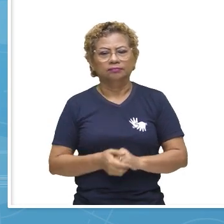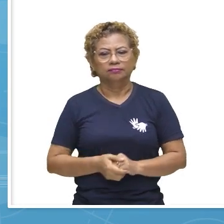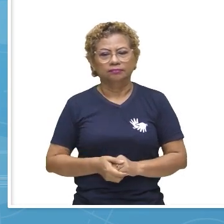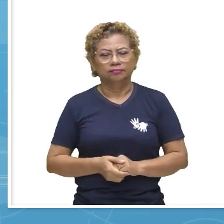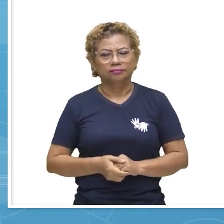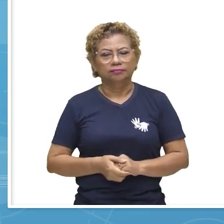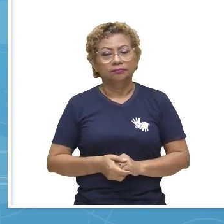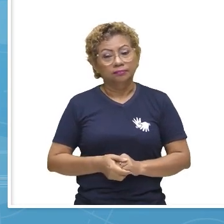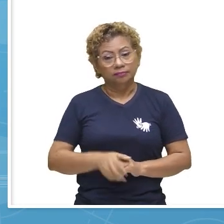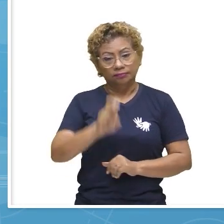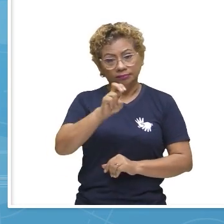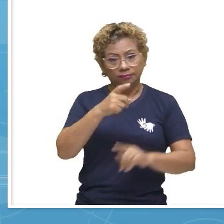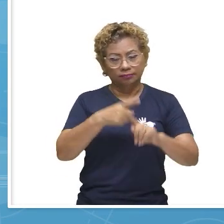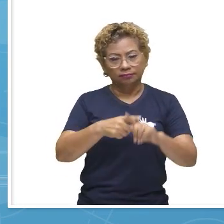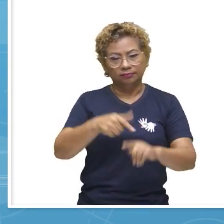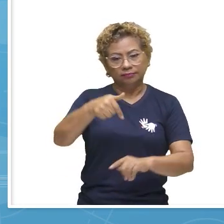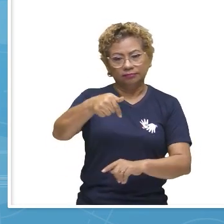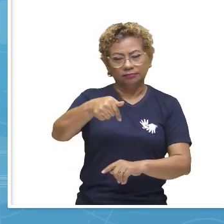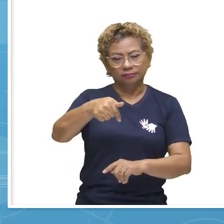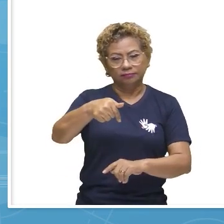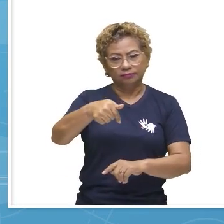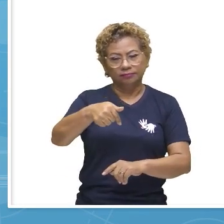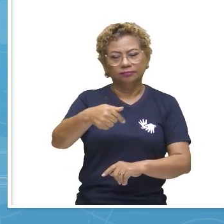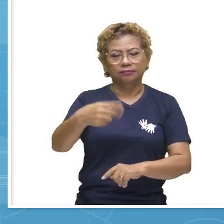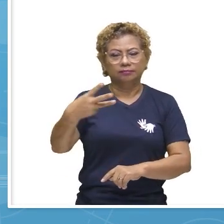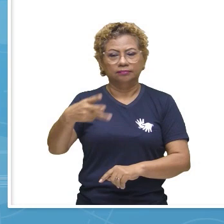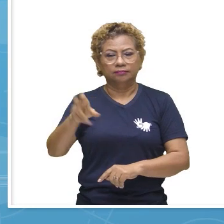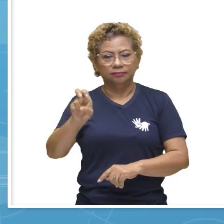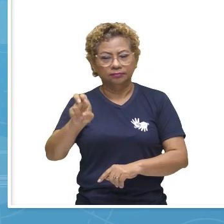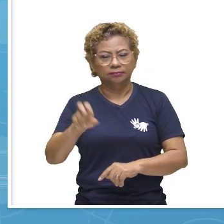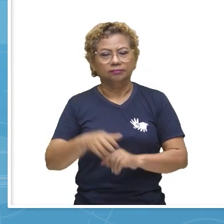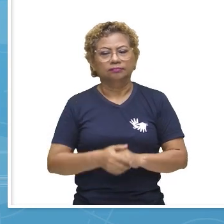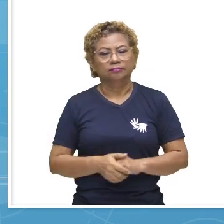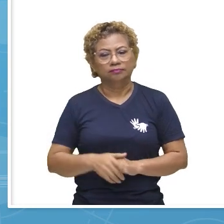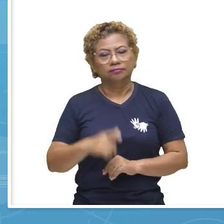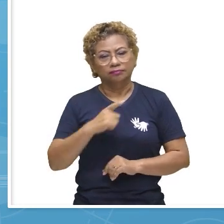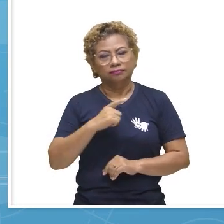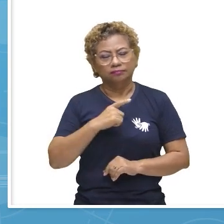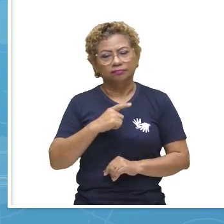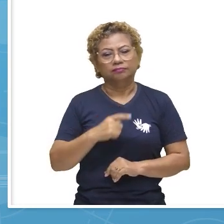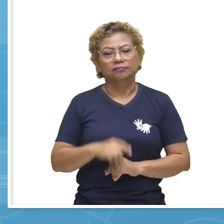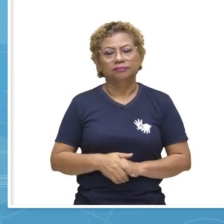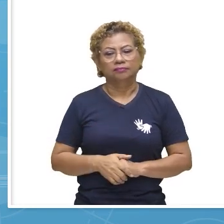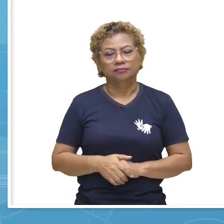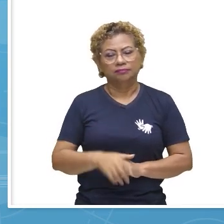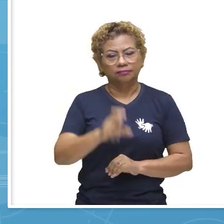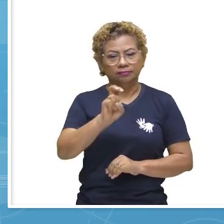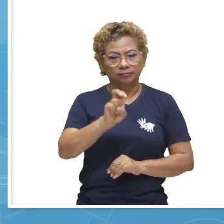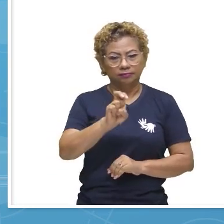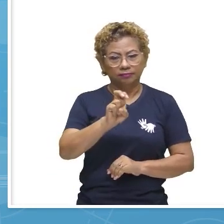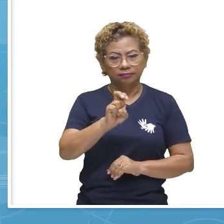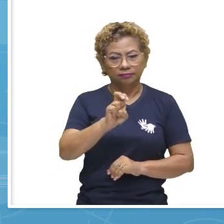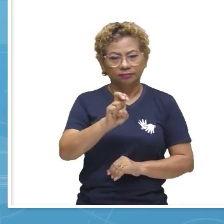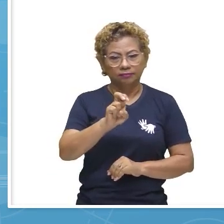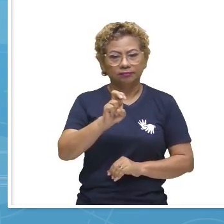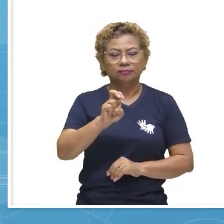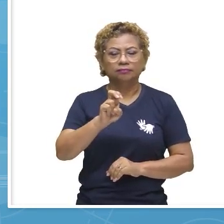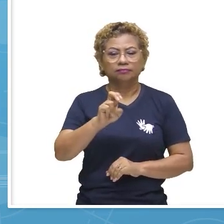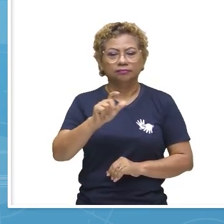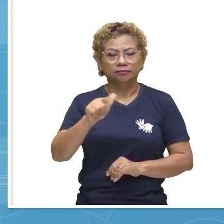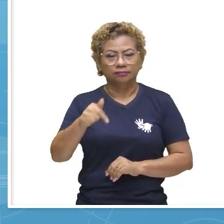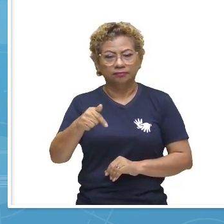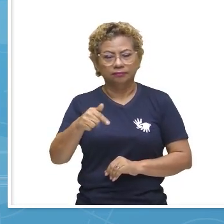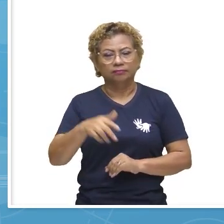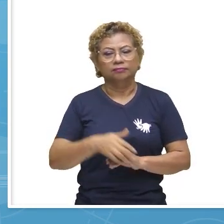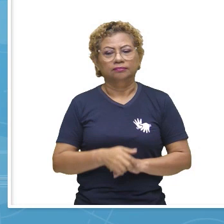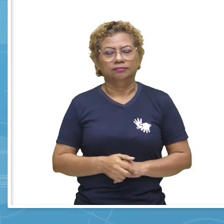dá 12. Então, é 5 e 7, né? Porque 5 mais 7 dá 12. E